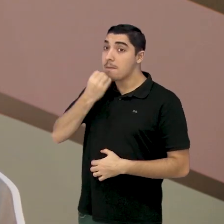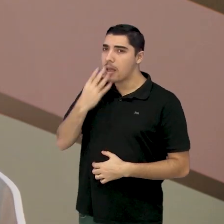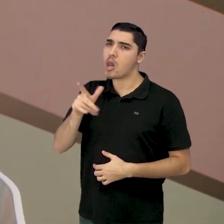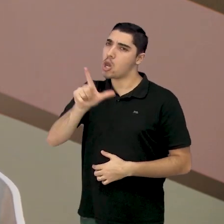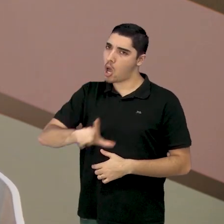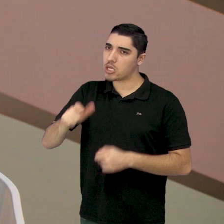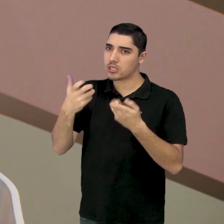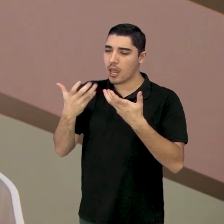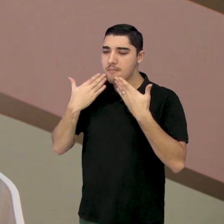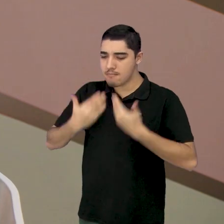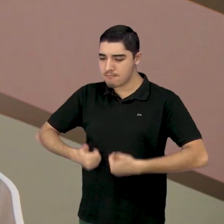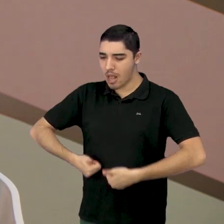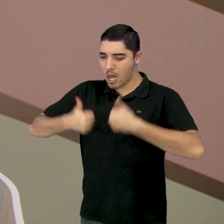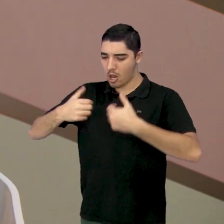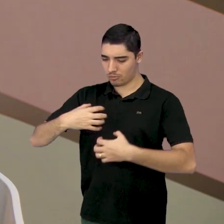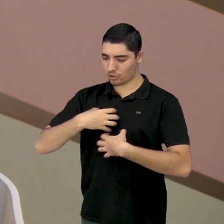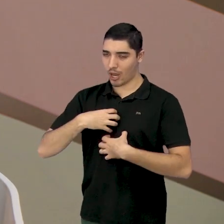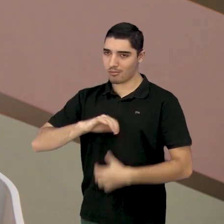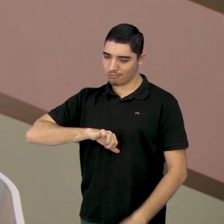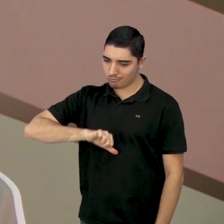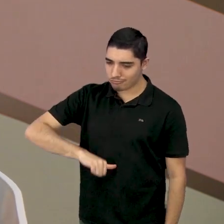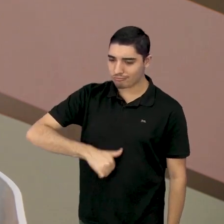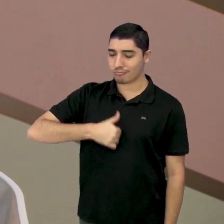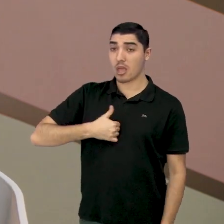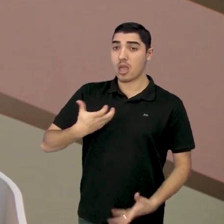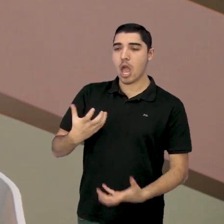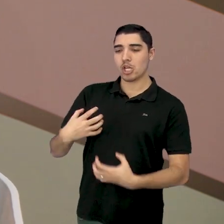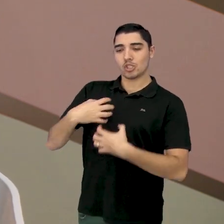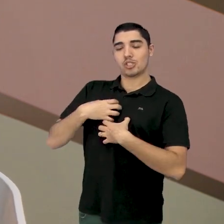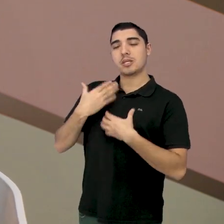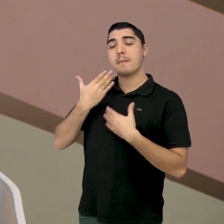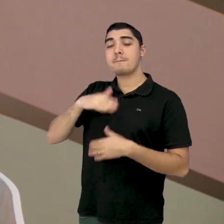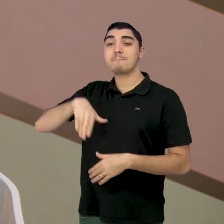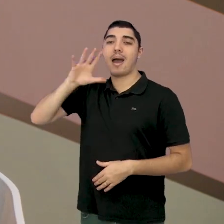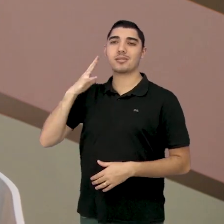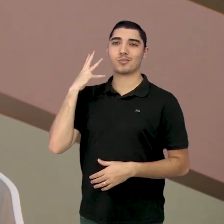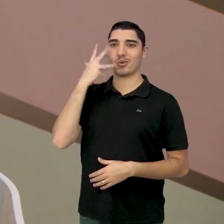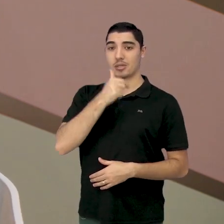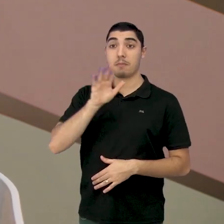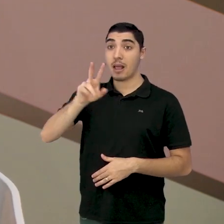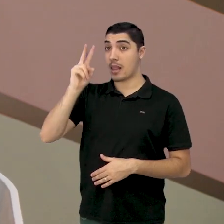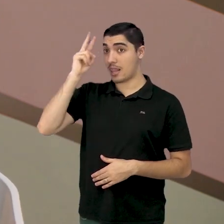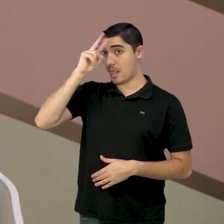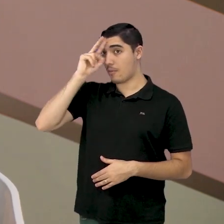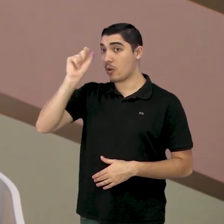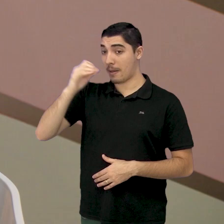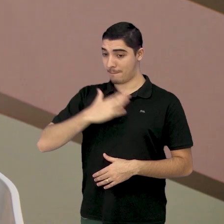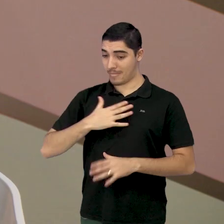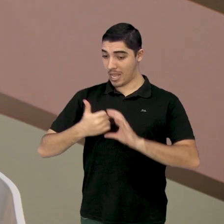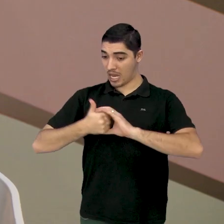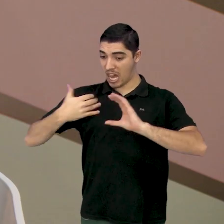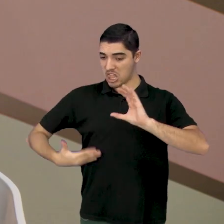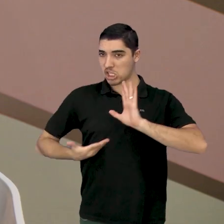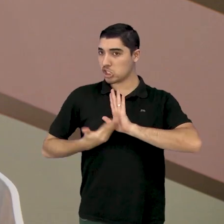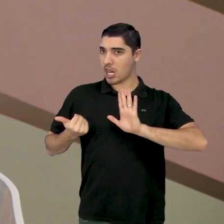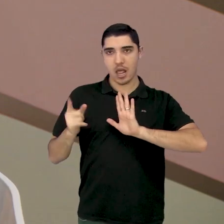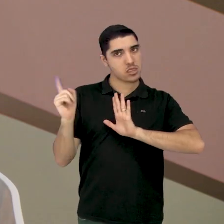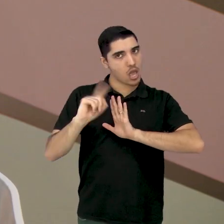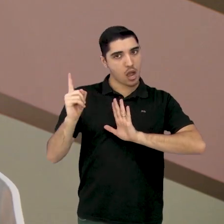gente tem que melhorar, a gente quer melhorar a nossa autoestima, a gente quer se sentir mais bonita, mas lembrando de nunca tirar a nossa característica, né?